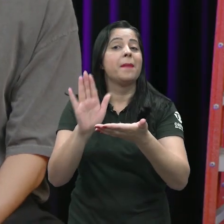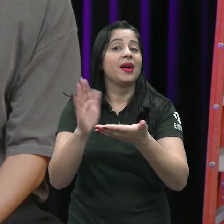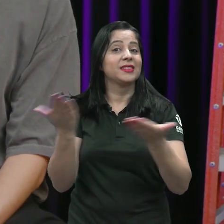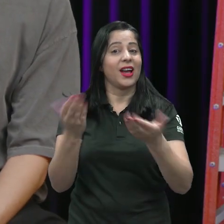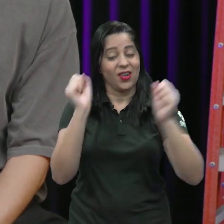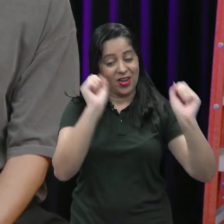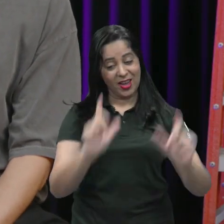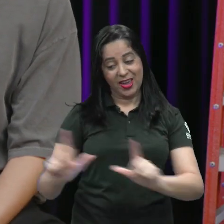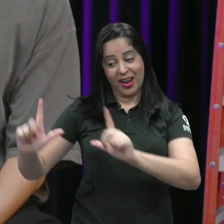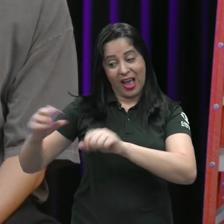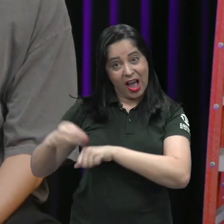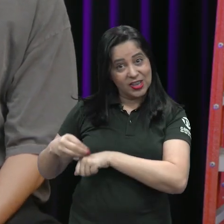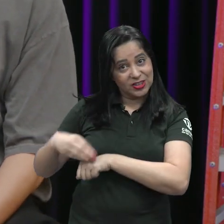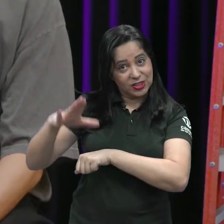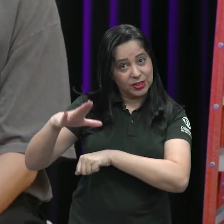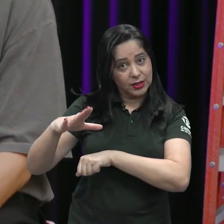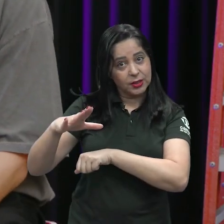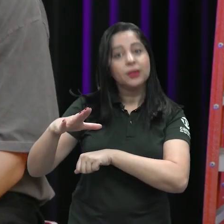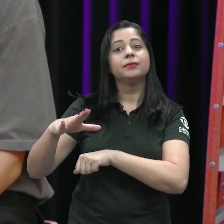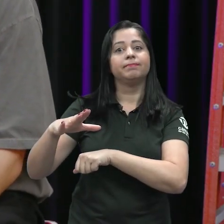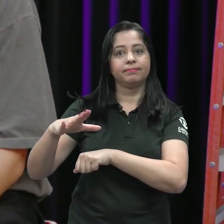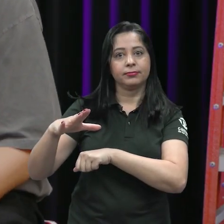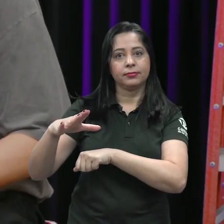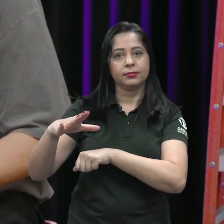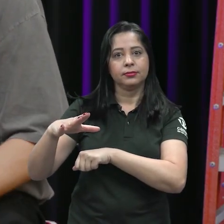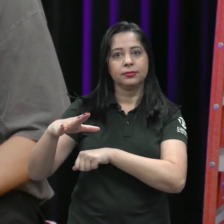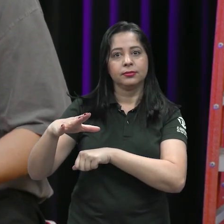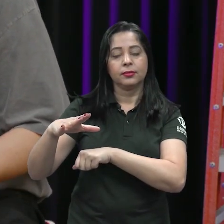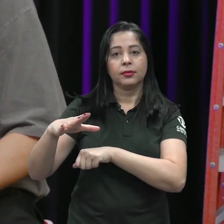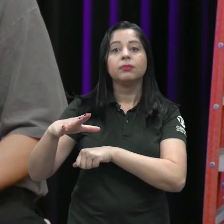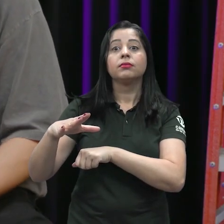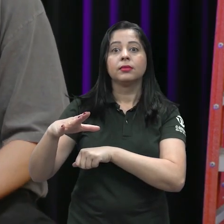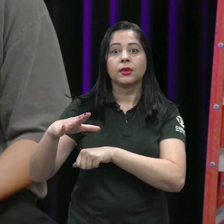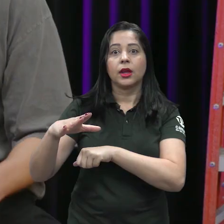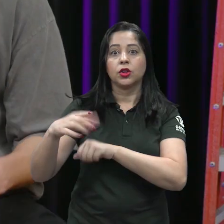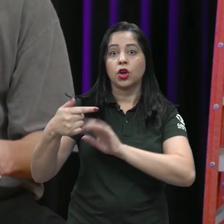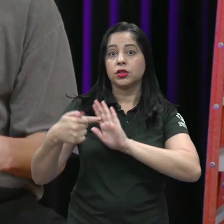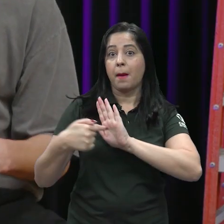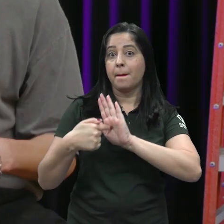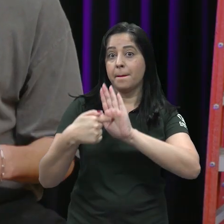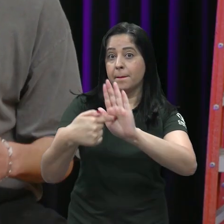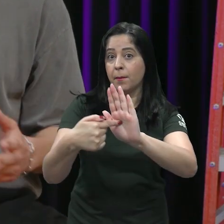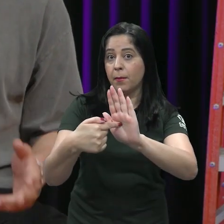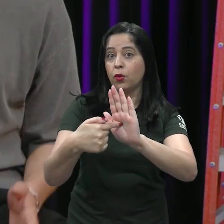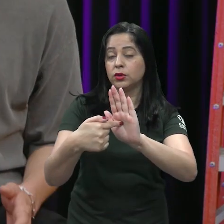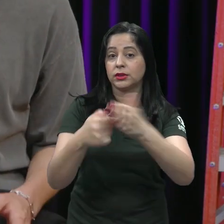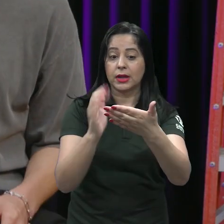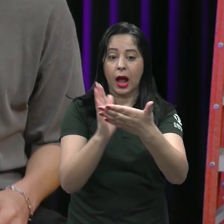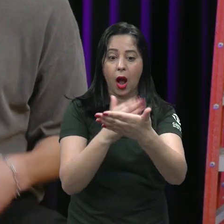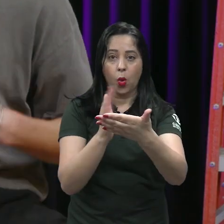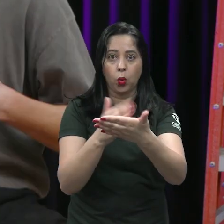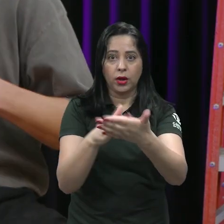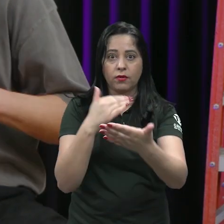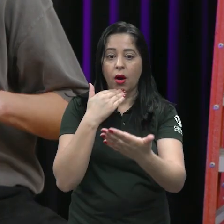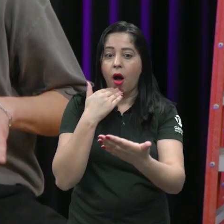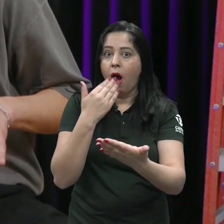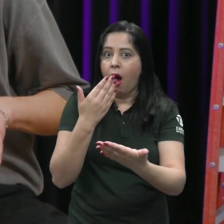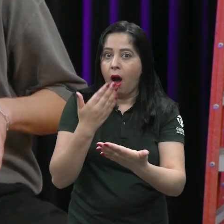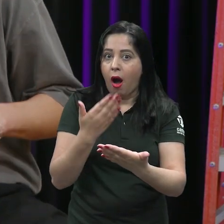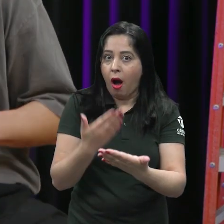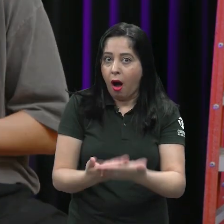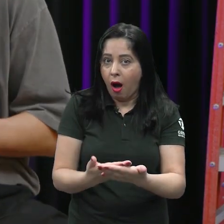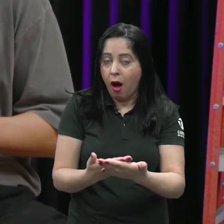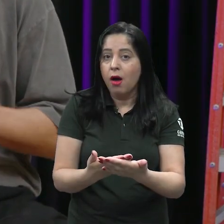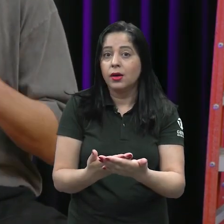nosso quadro Tem na Biblioteca. Dessa vez, Fer, a gente vai destacar, mostrar uma obra que pode te surpreender, vai